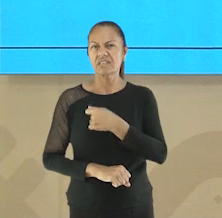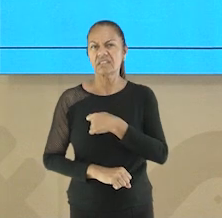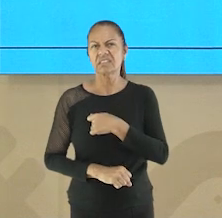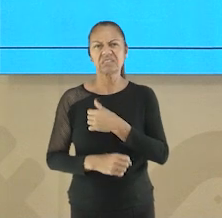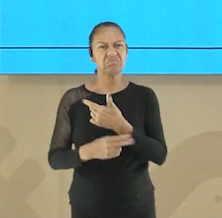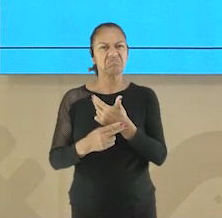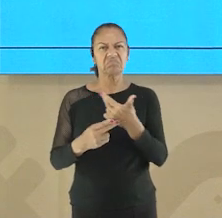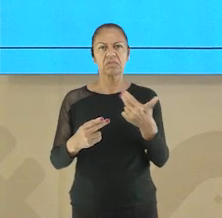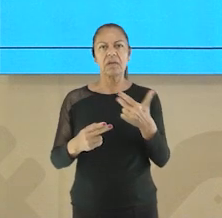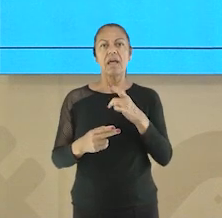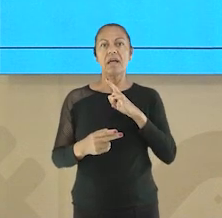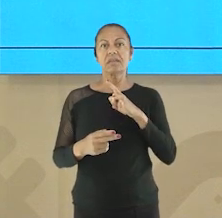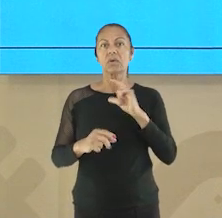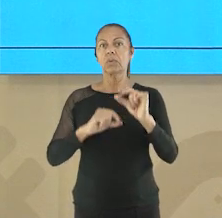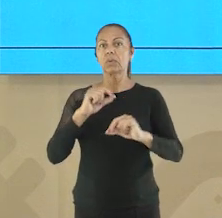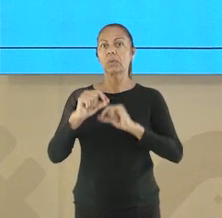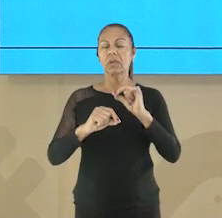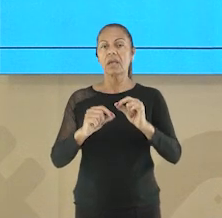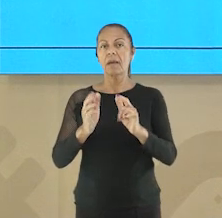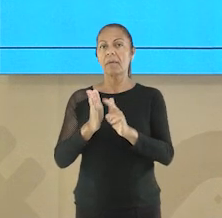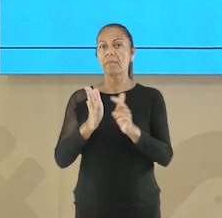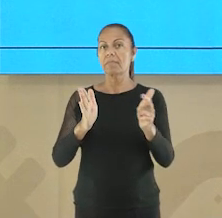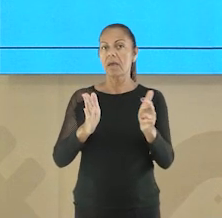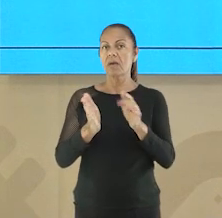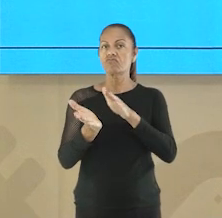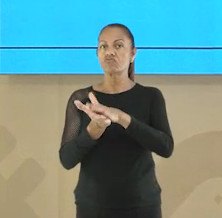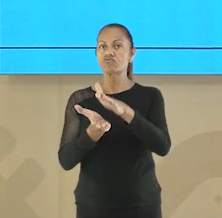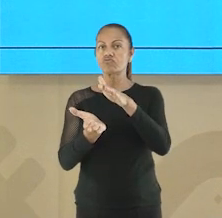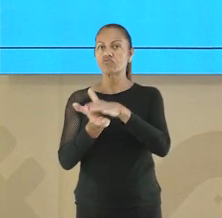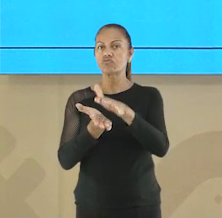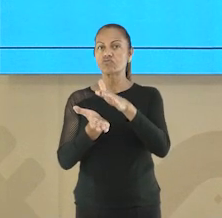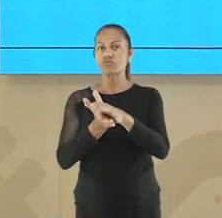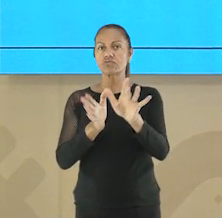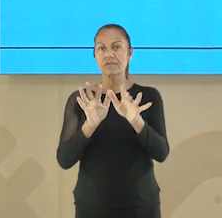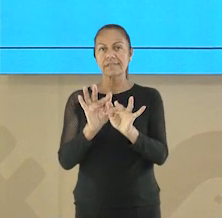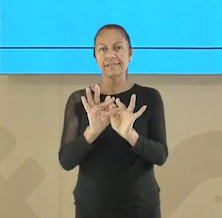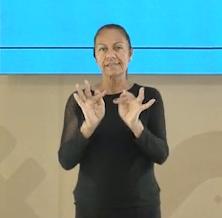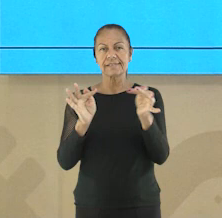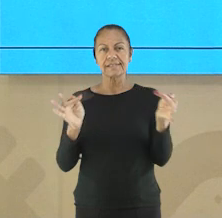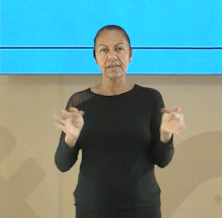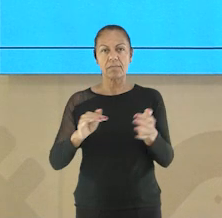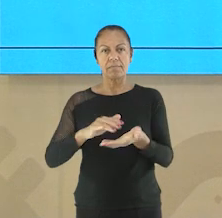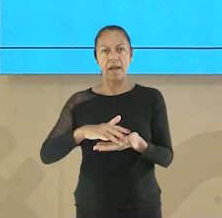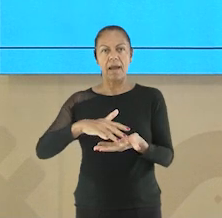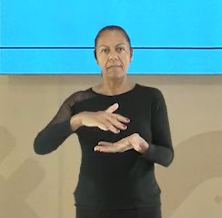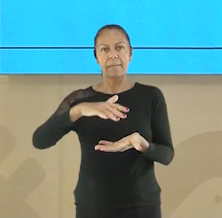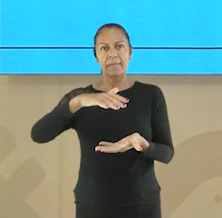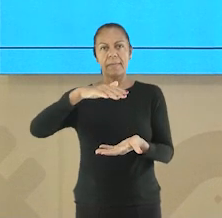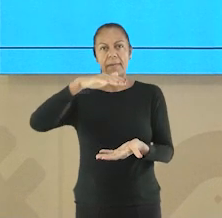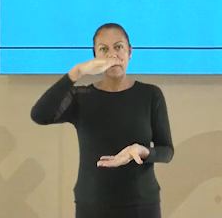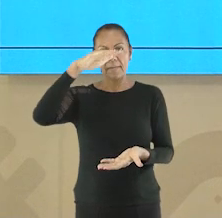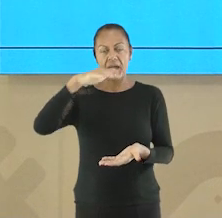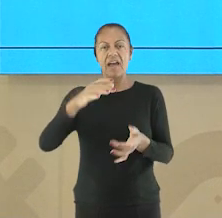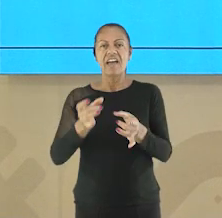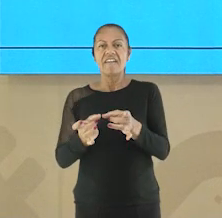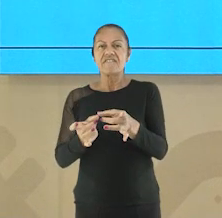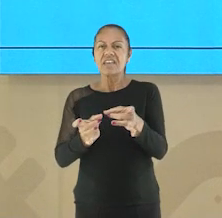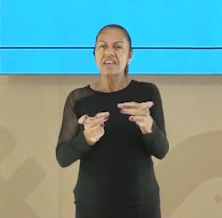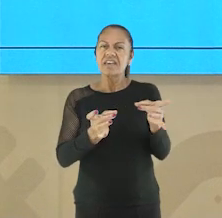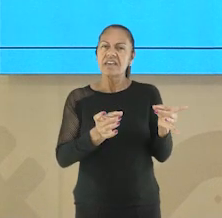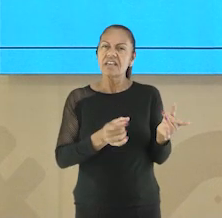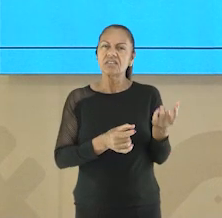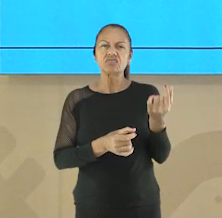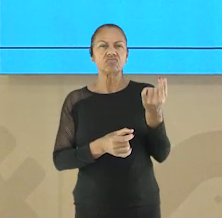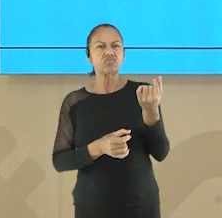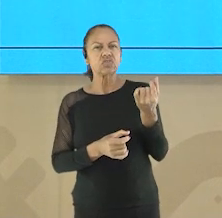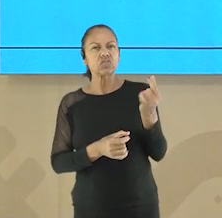eram adaptações de livros destinados para as pessoas da alta sociedade. Os folhetos eram impressos em folhas simples,